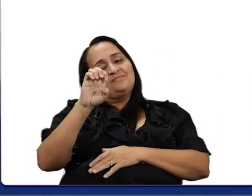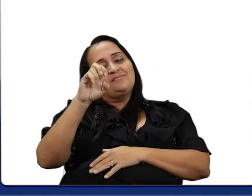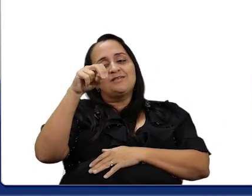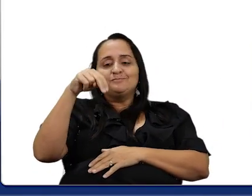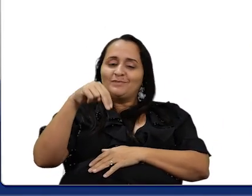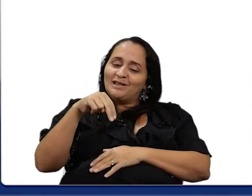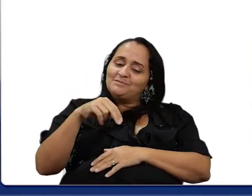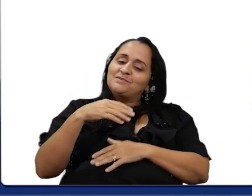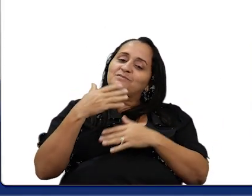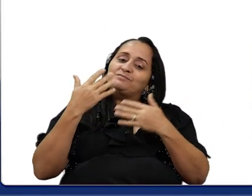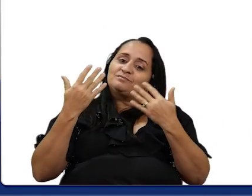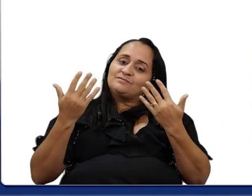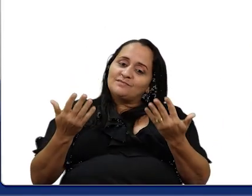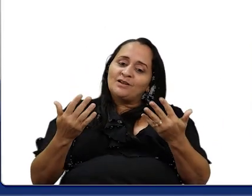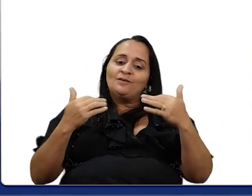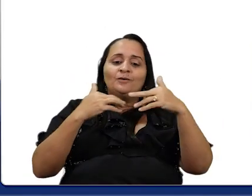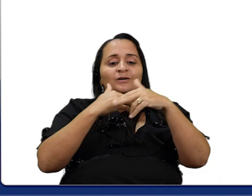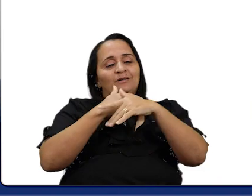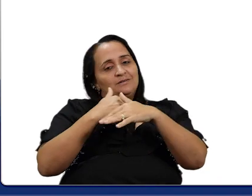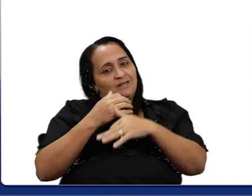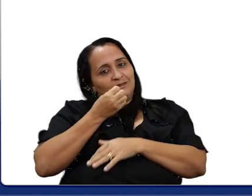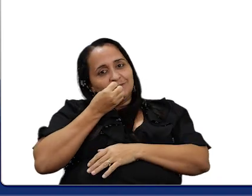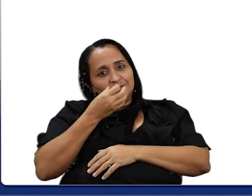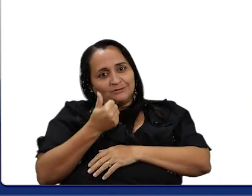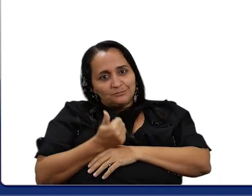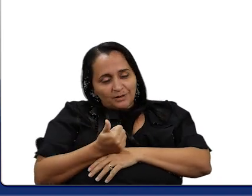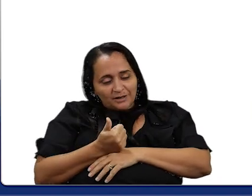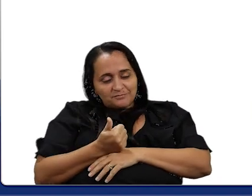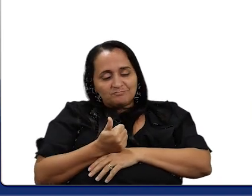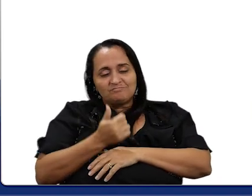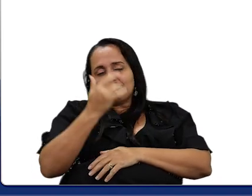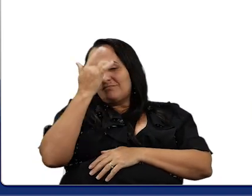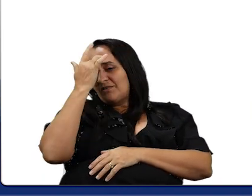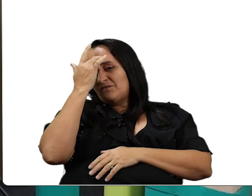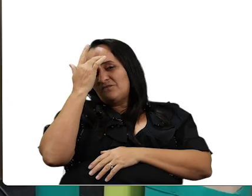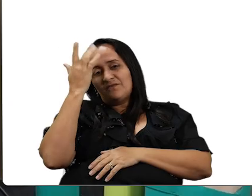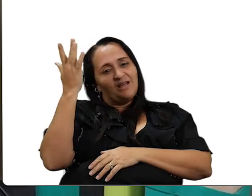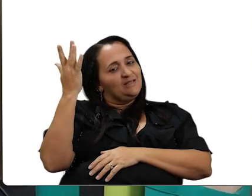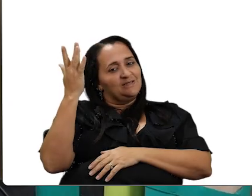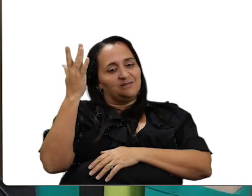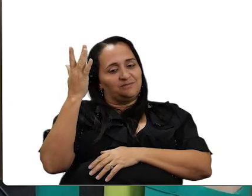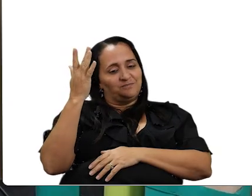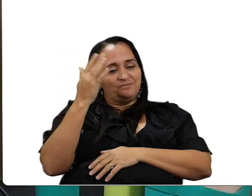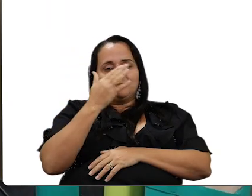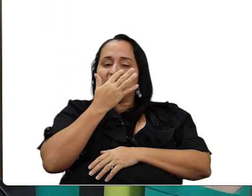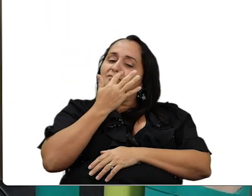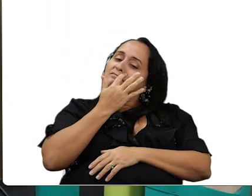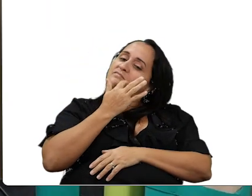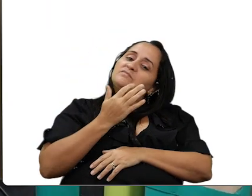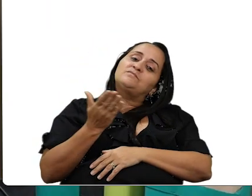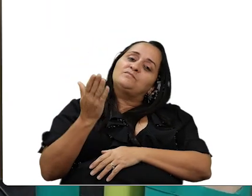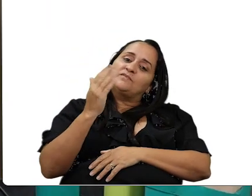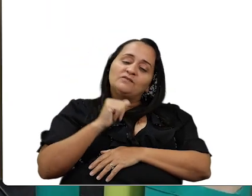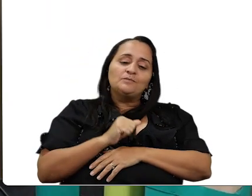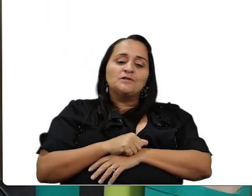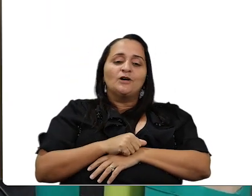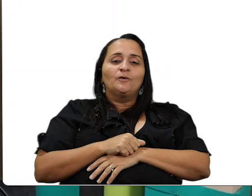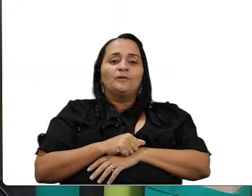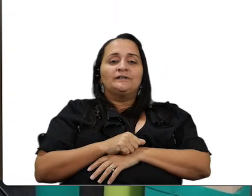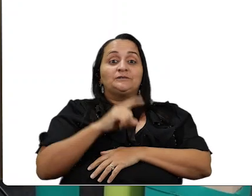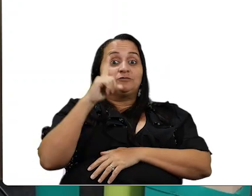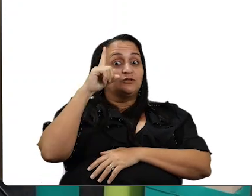gente, Bremen é uma cidade, tá bom? Essa foi muito fácil, só foi para aquecer. Vamos agora para as